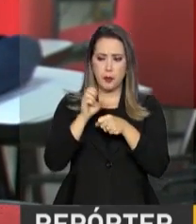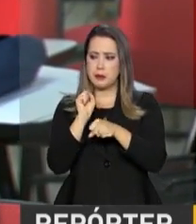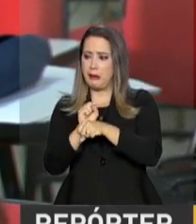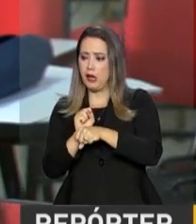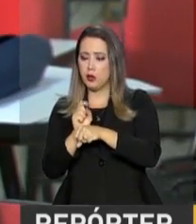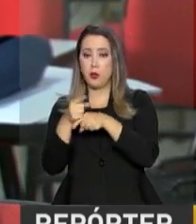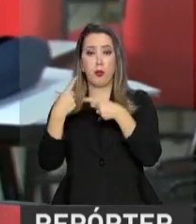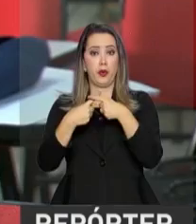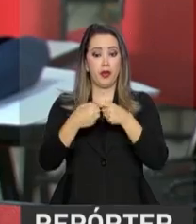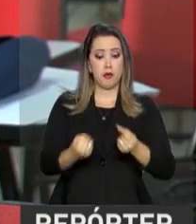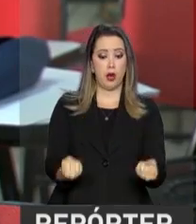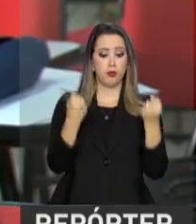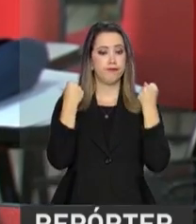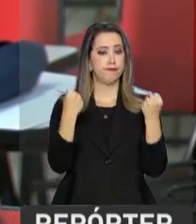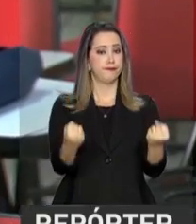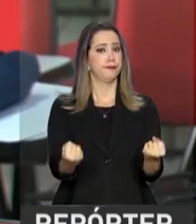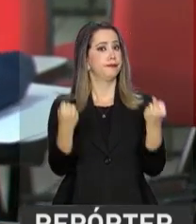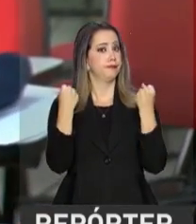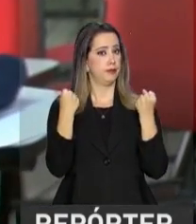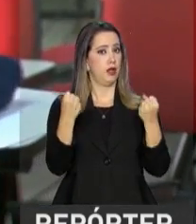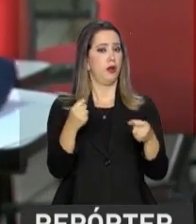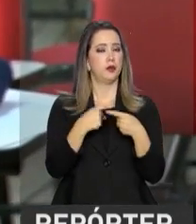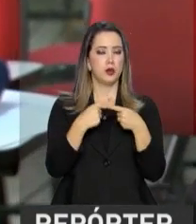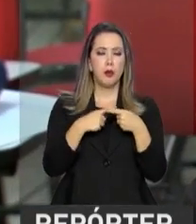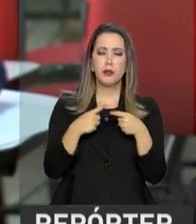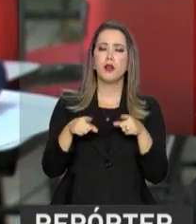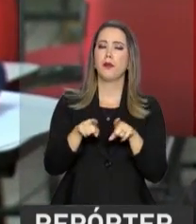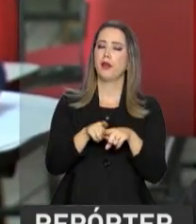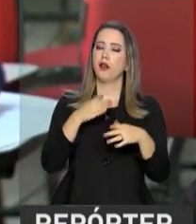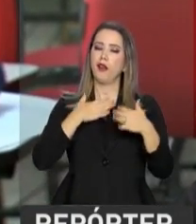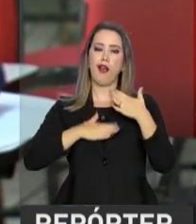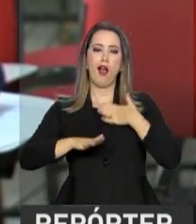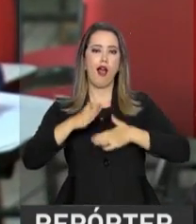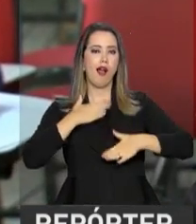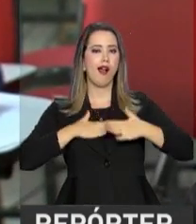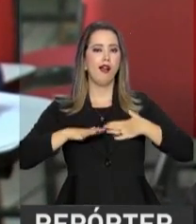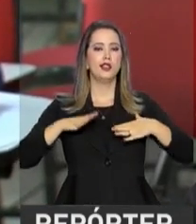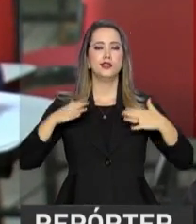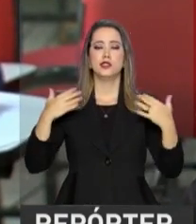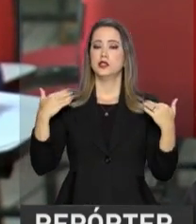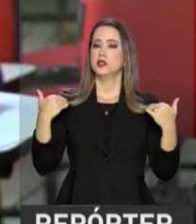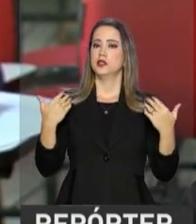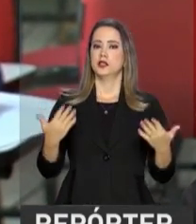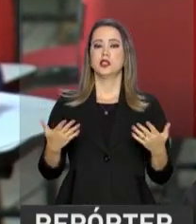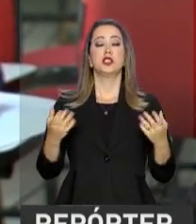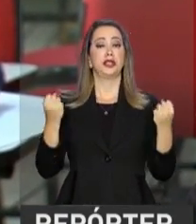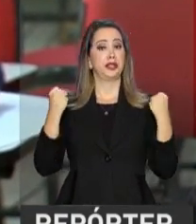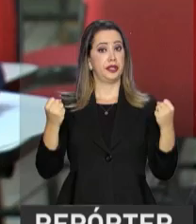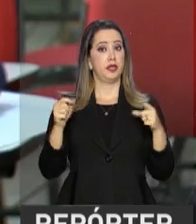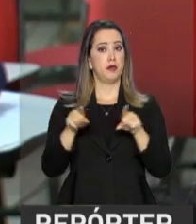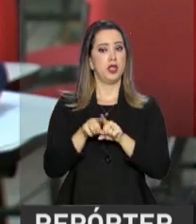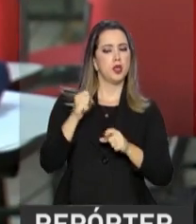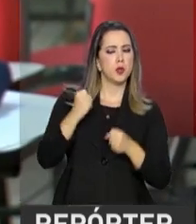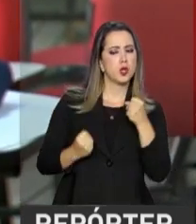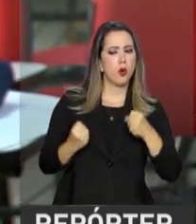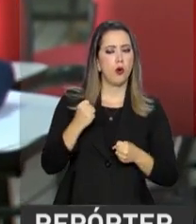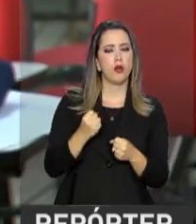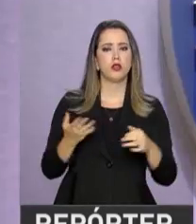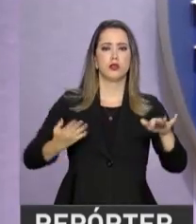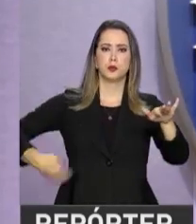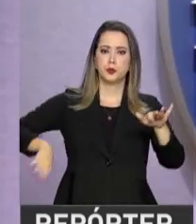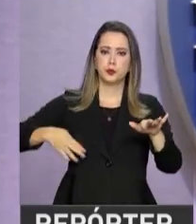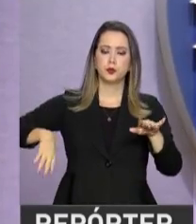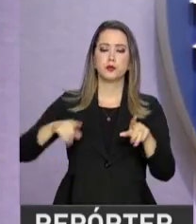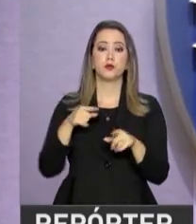então é o momento que me preparo físico mas também um momento de relaxamento que a academia corrida ea natação